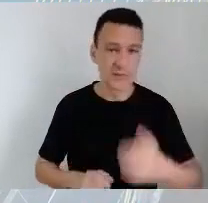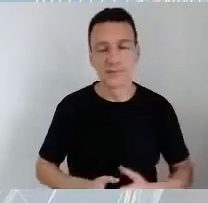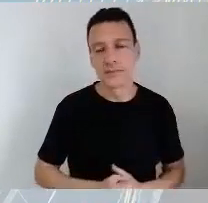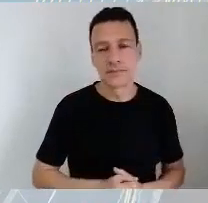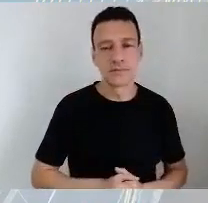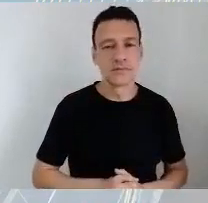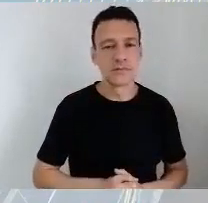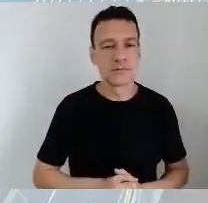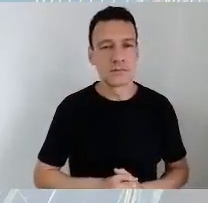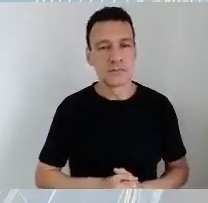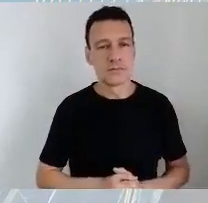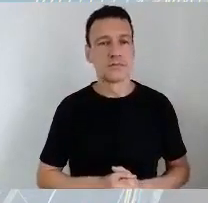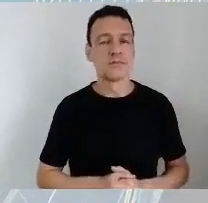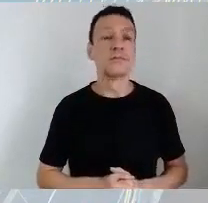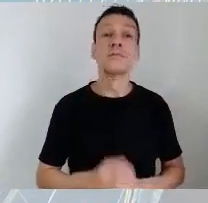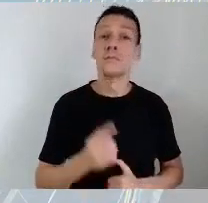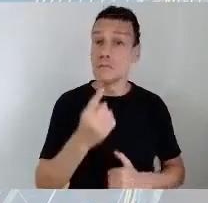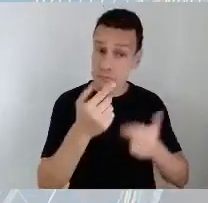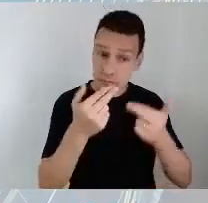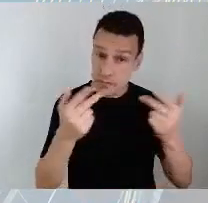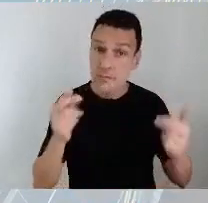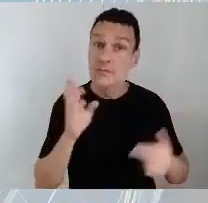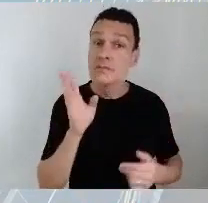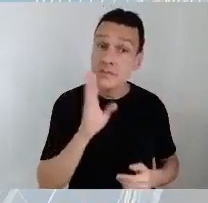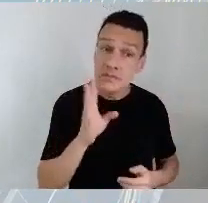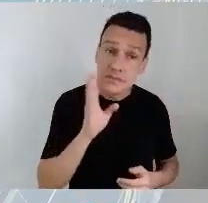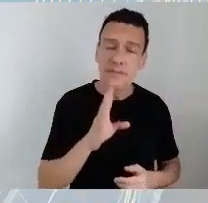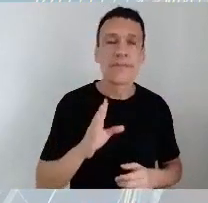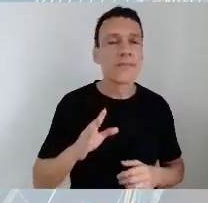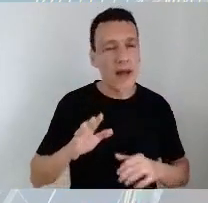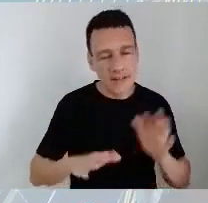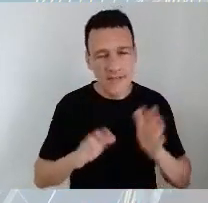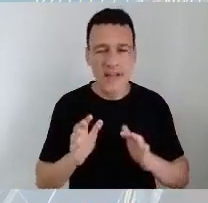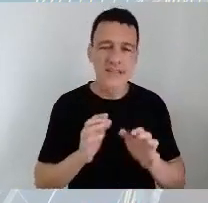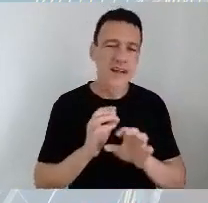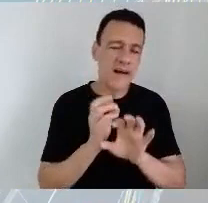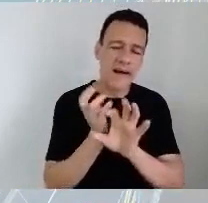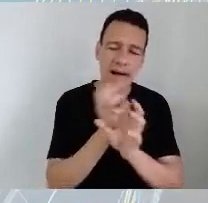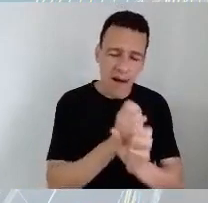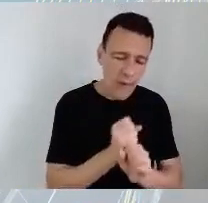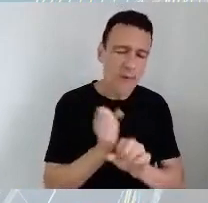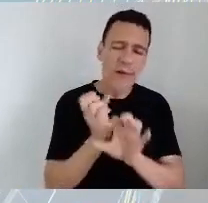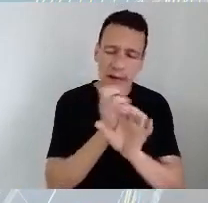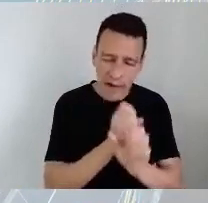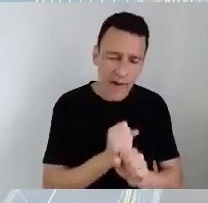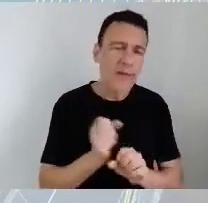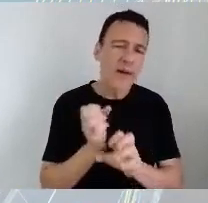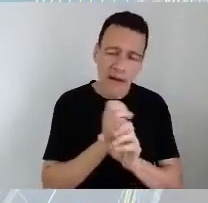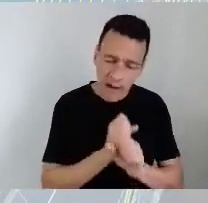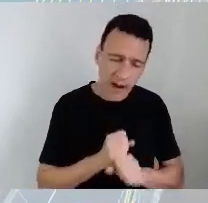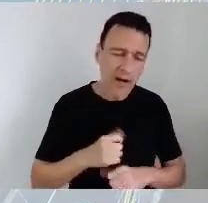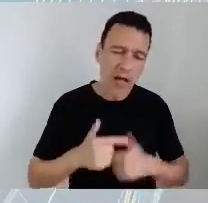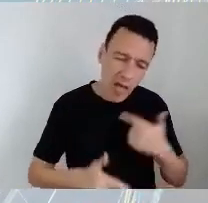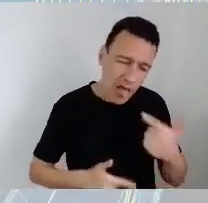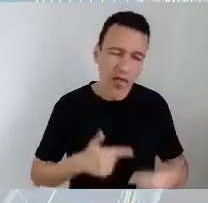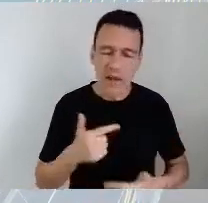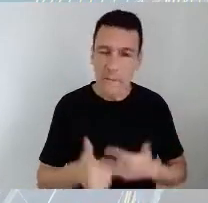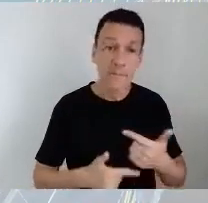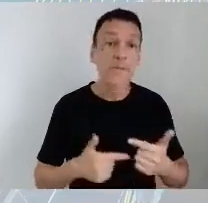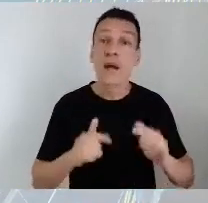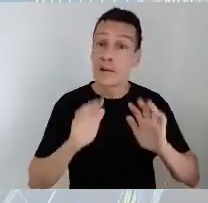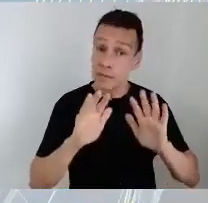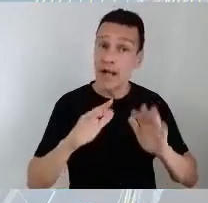coisa legal é que pode ser muito moroso, né, fazer na mão todas essas métricas. Só que o Maze,